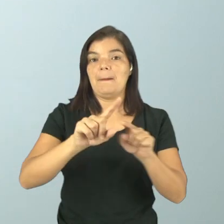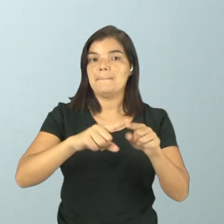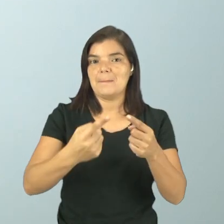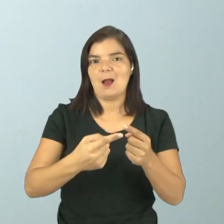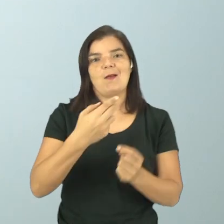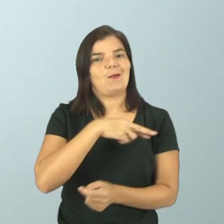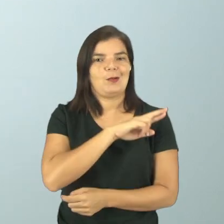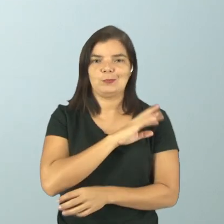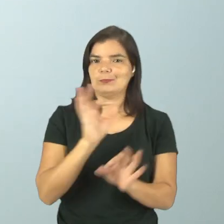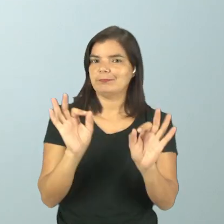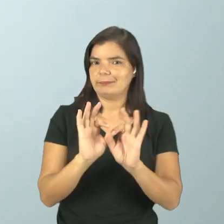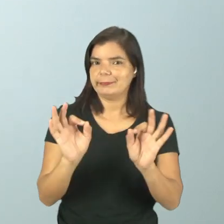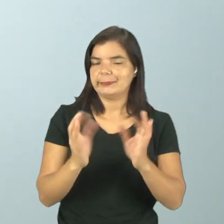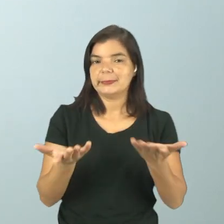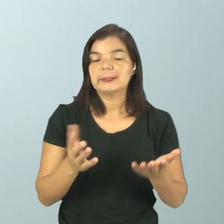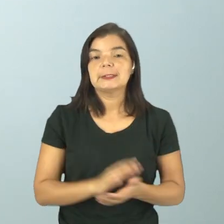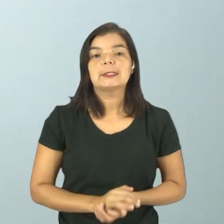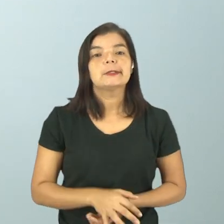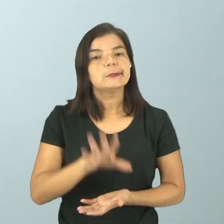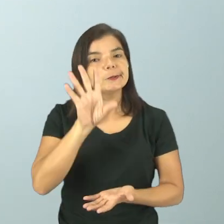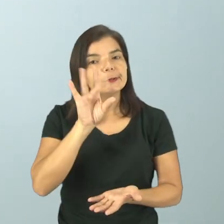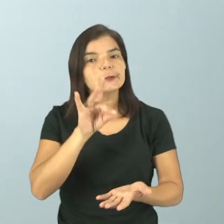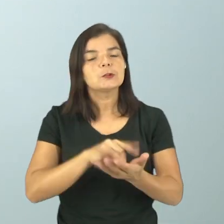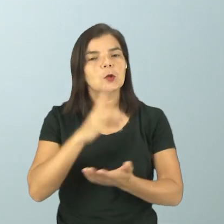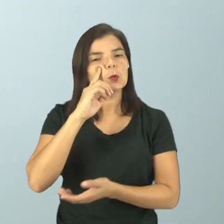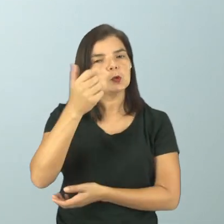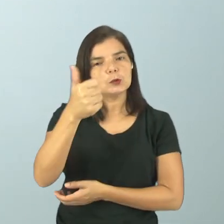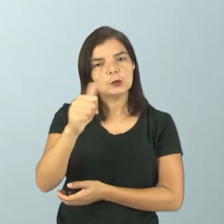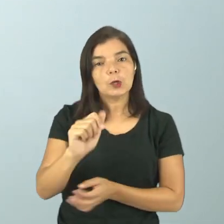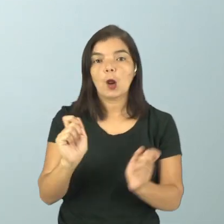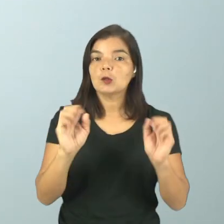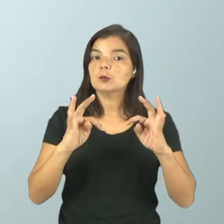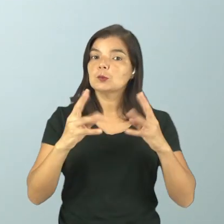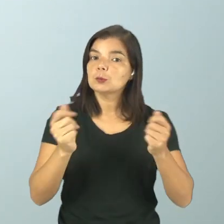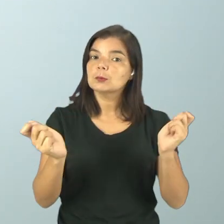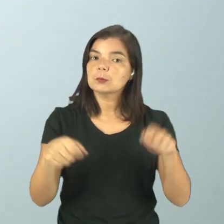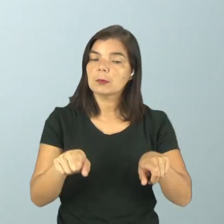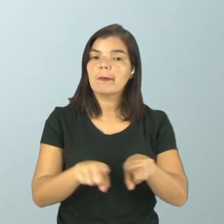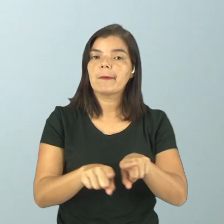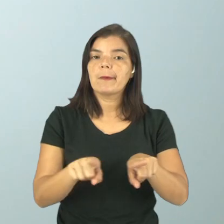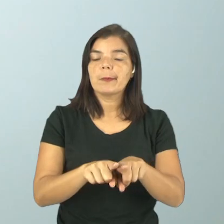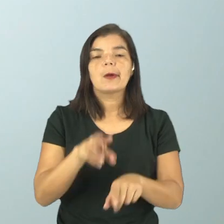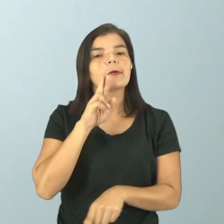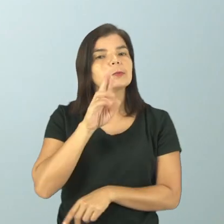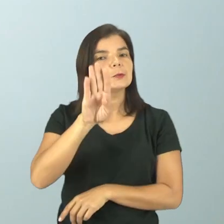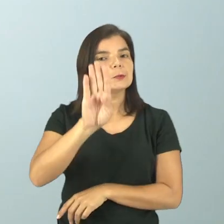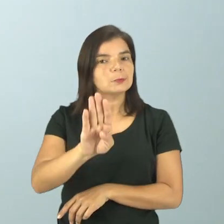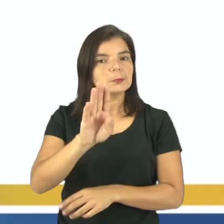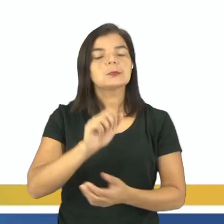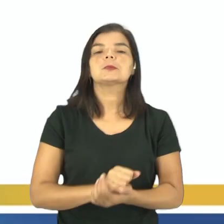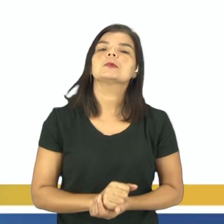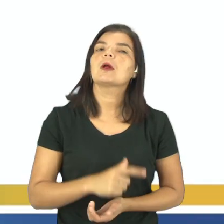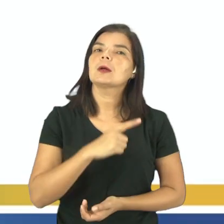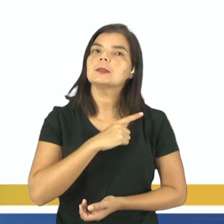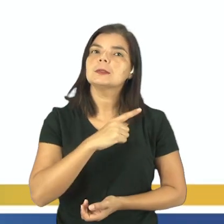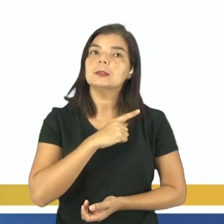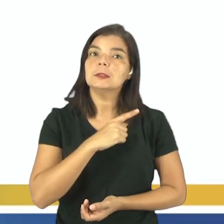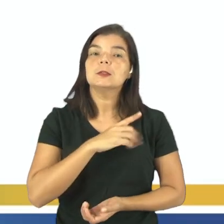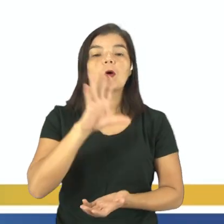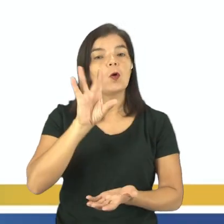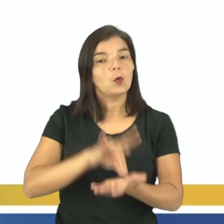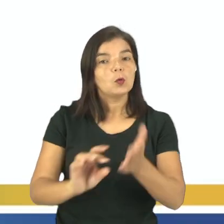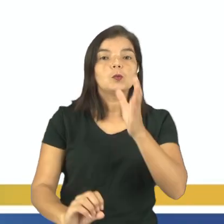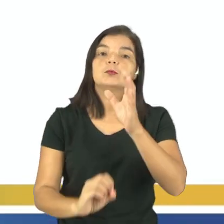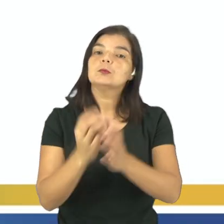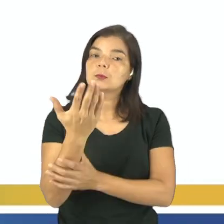é responsável, né? Então, de fato, analisando todas as possibilidades, ficamos com a letra B. Ali nós temos um